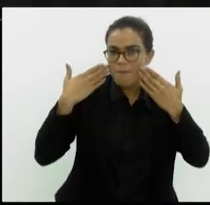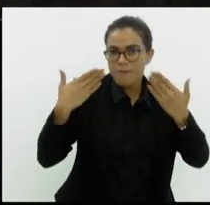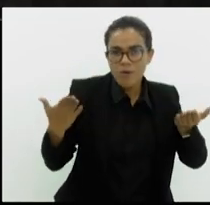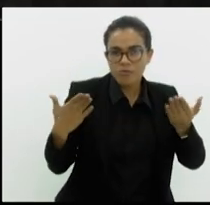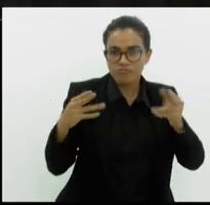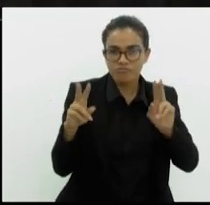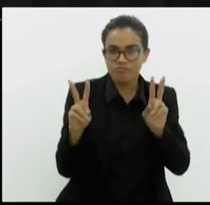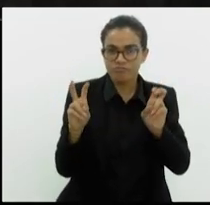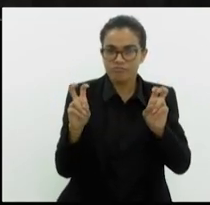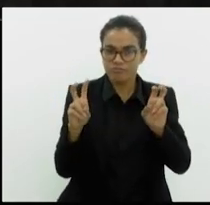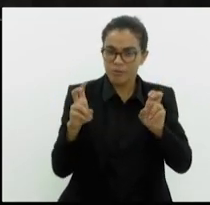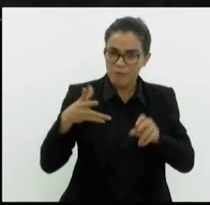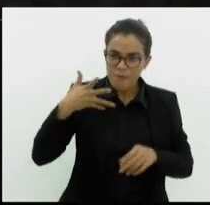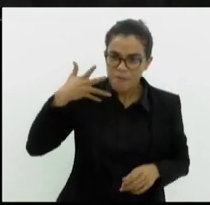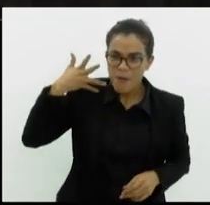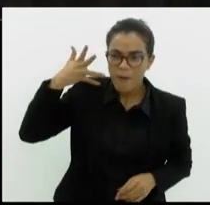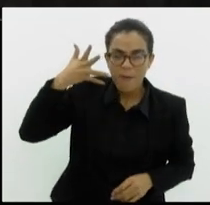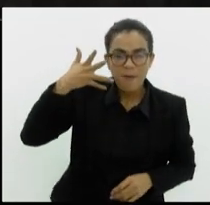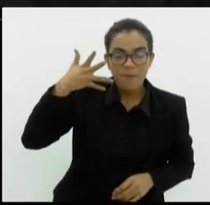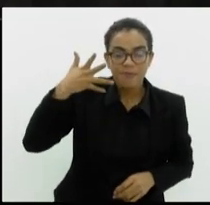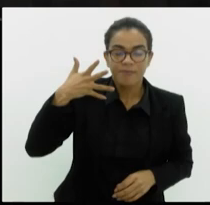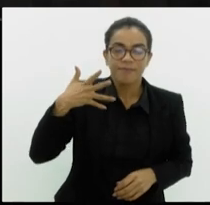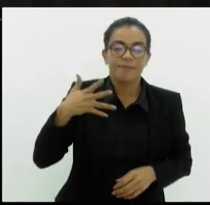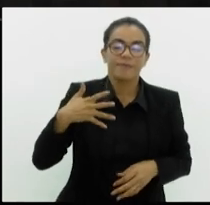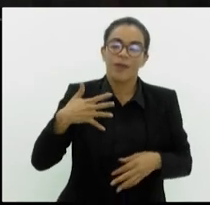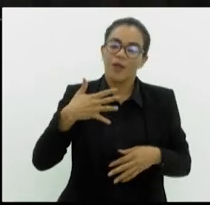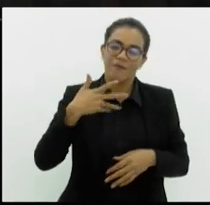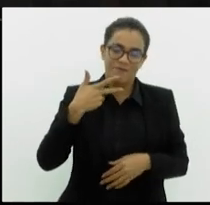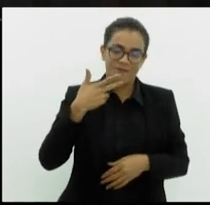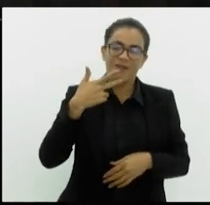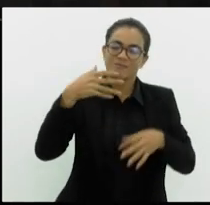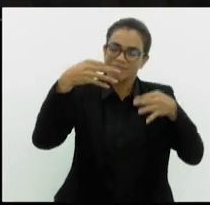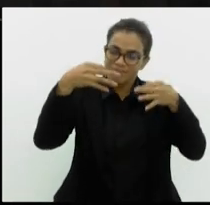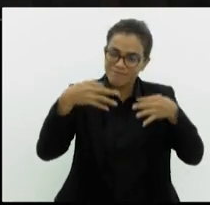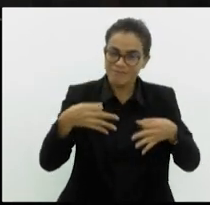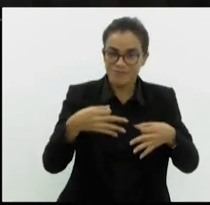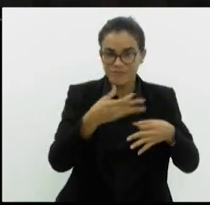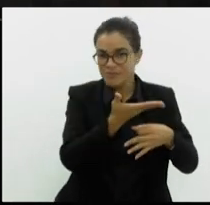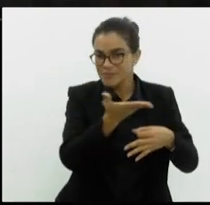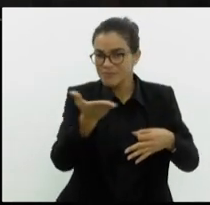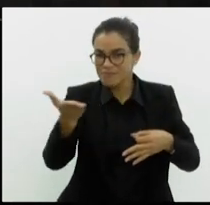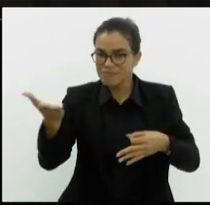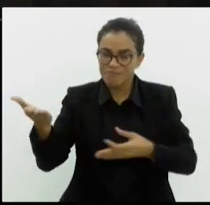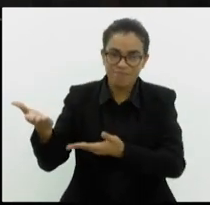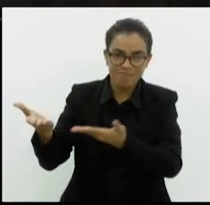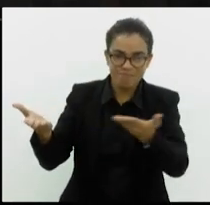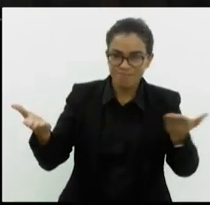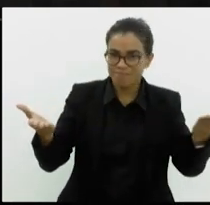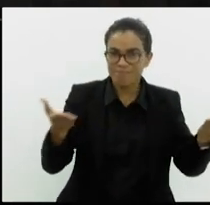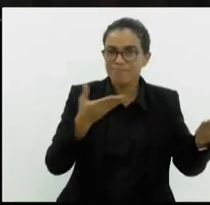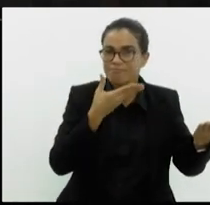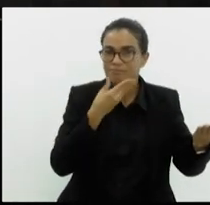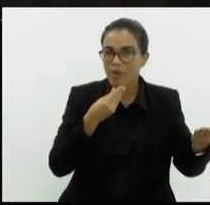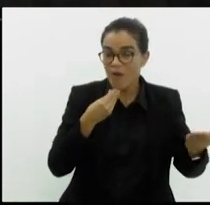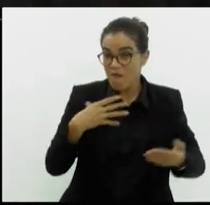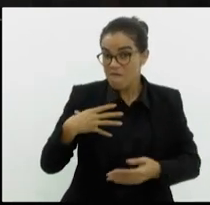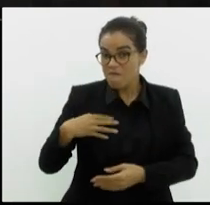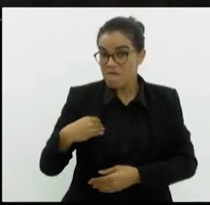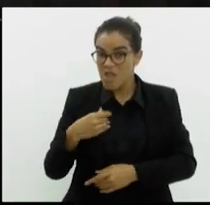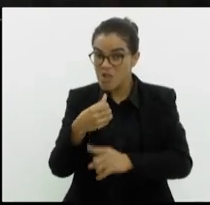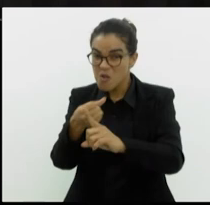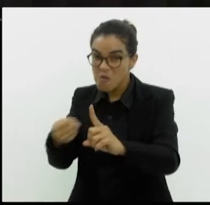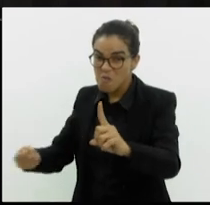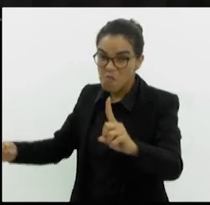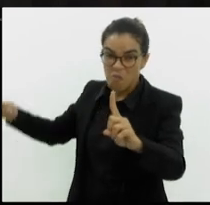sobre isso? Eu tenho certeza que qualquer um dos senhores, se seu filho agredisse